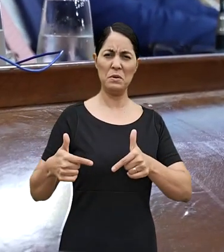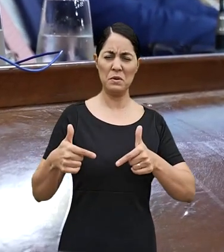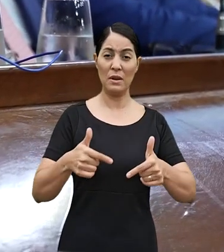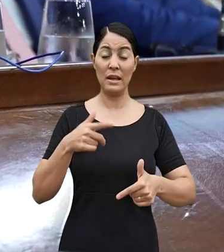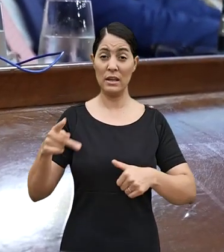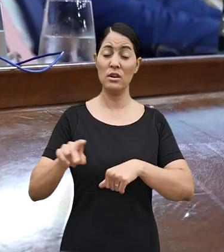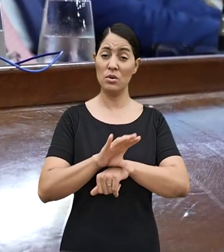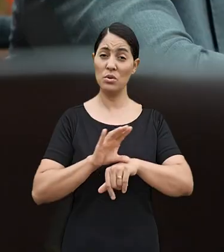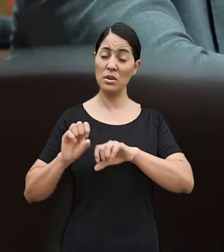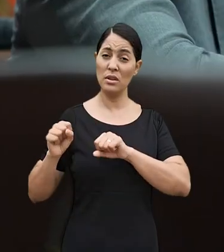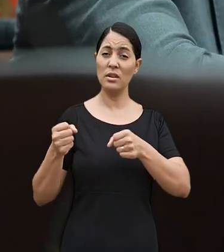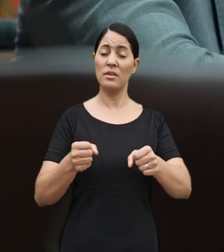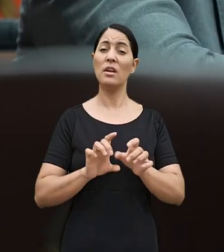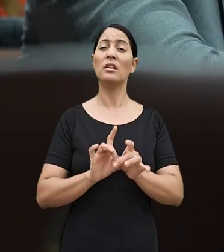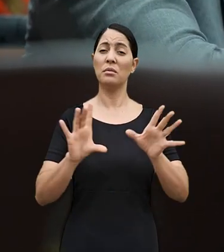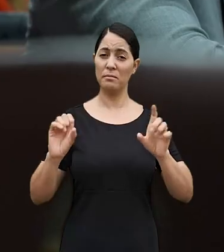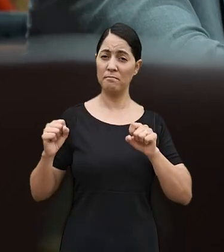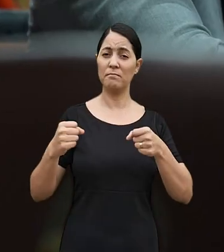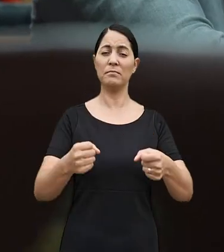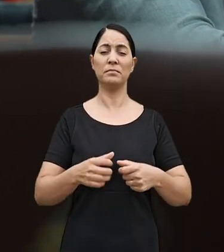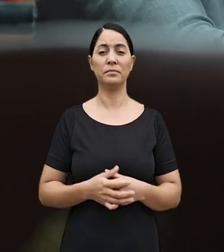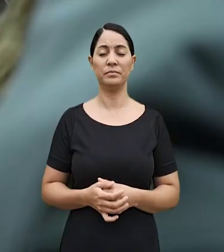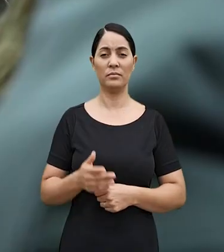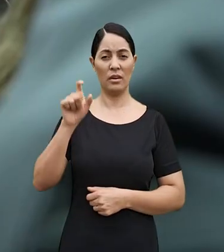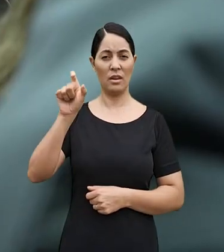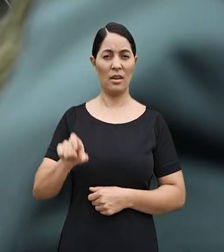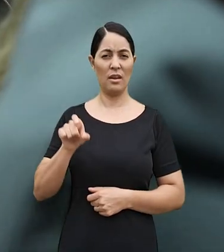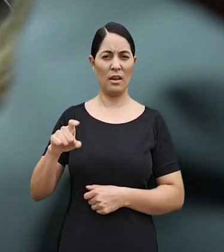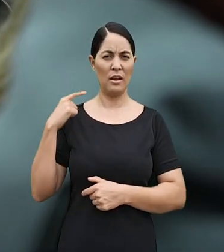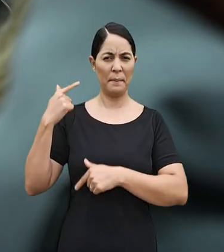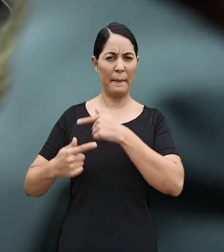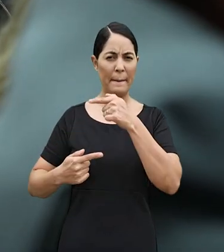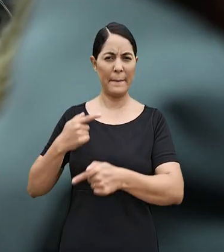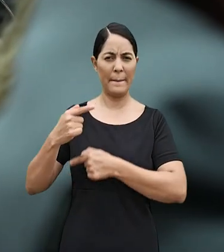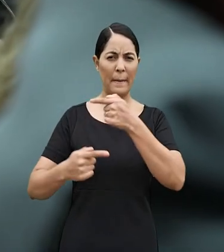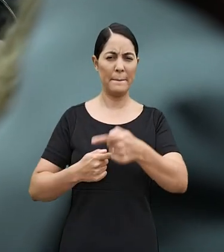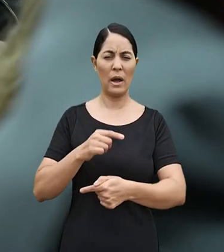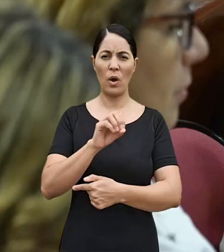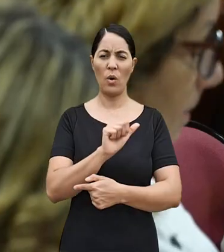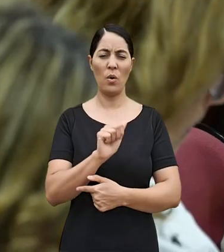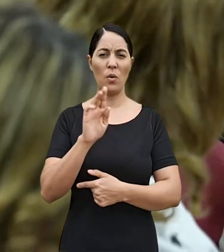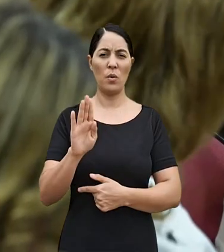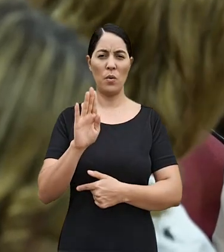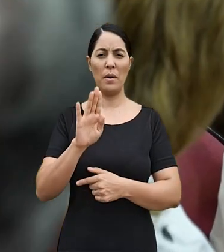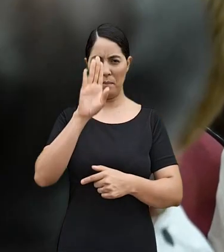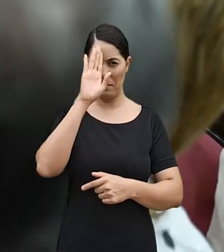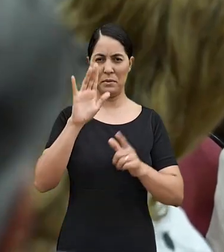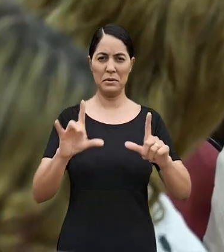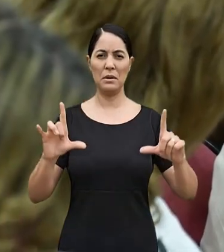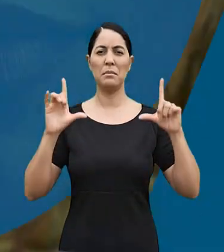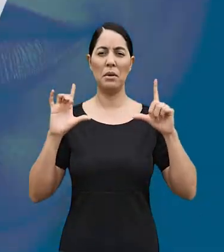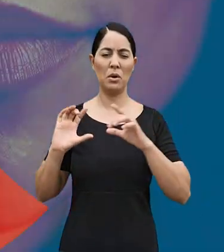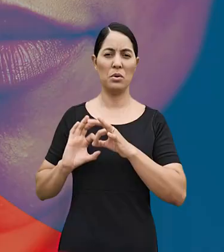grandes defensores da Constituição e da democracia. Um integrante da geração que transformou a OAB em protagonista da